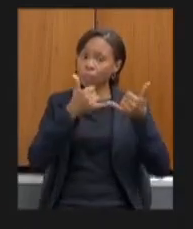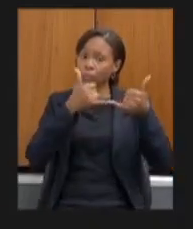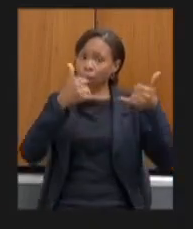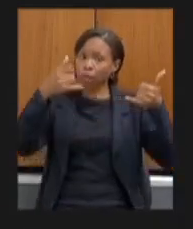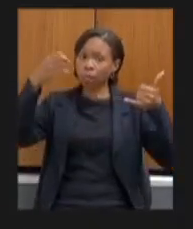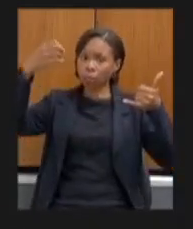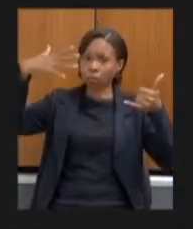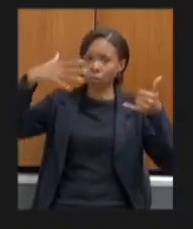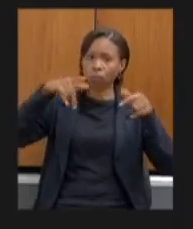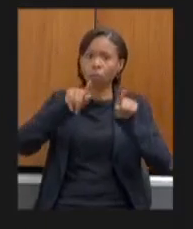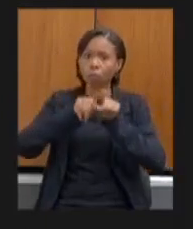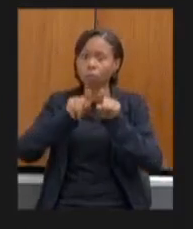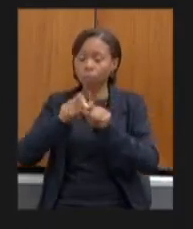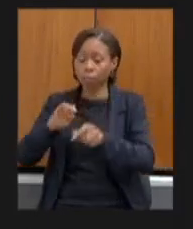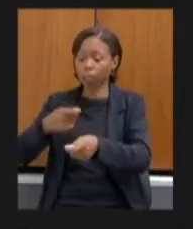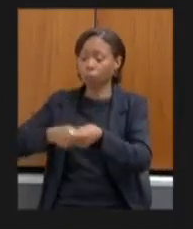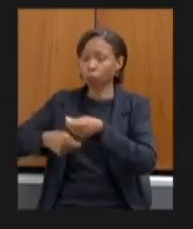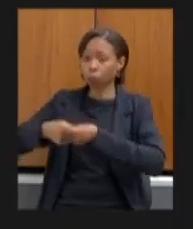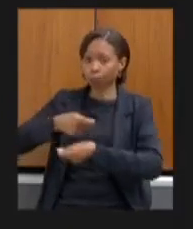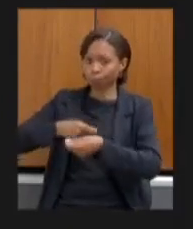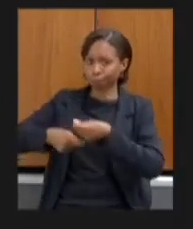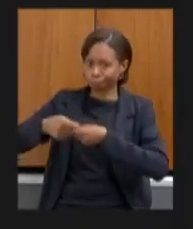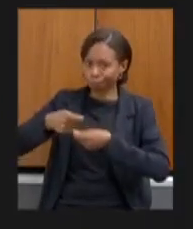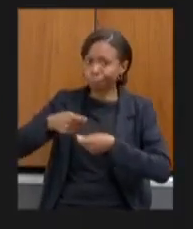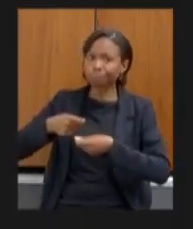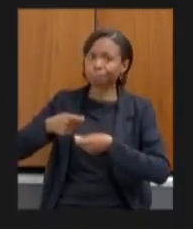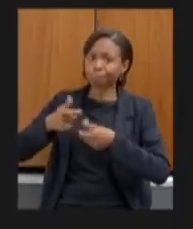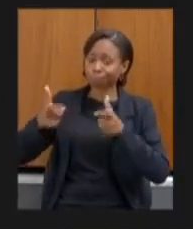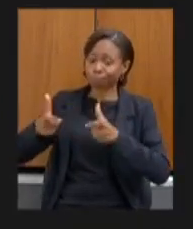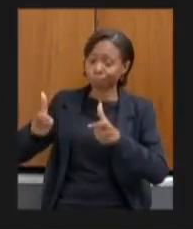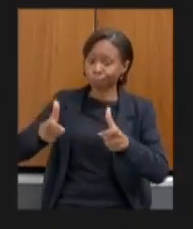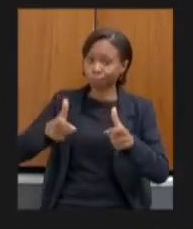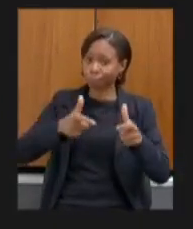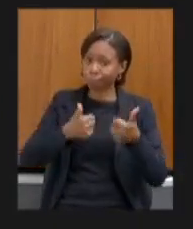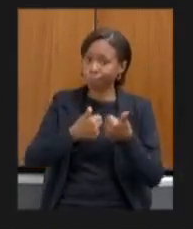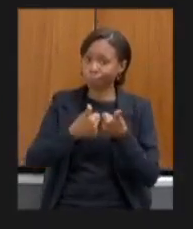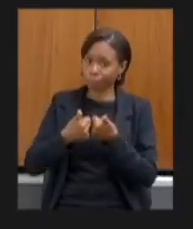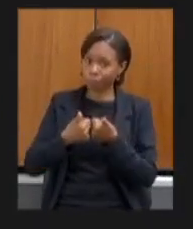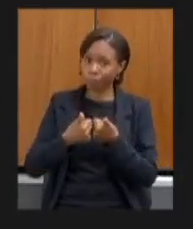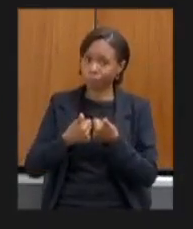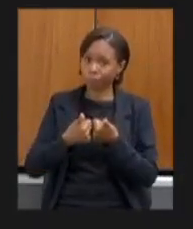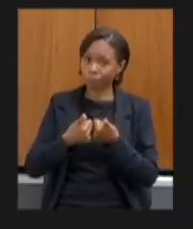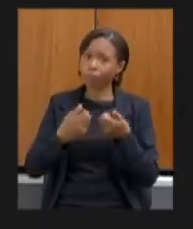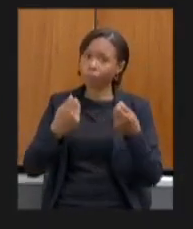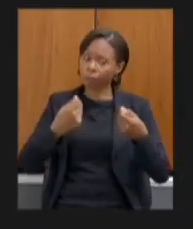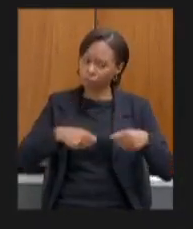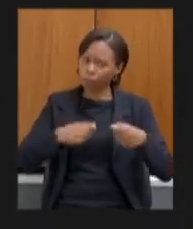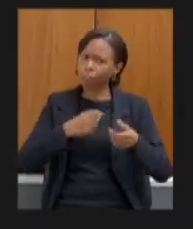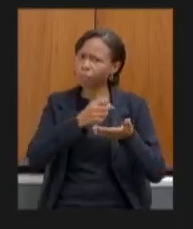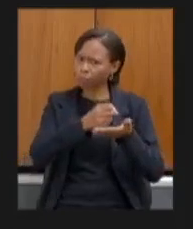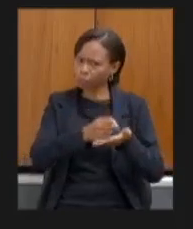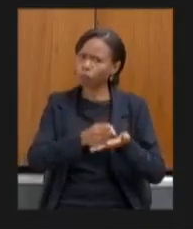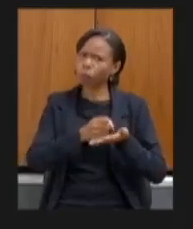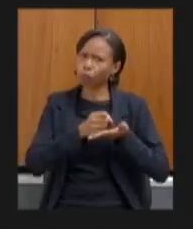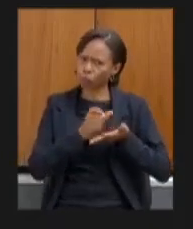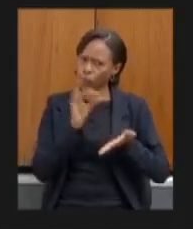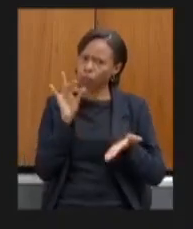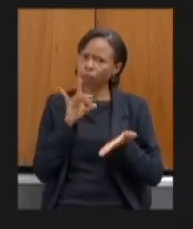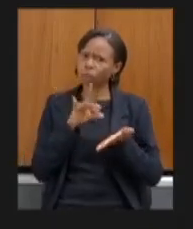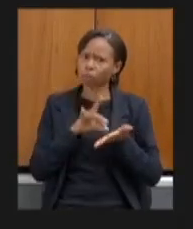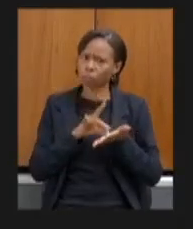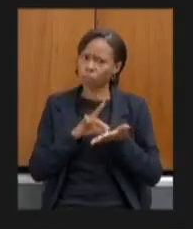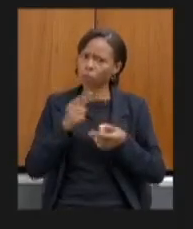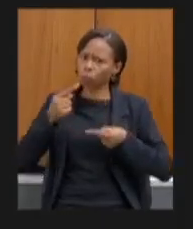a economia daqueles e daquelas que vivem ao entorno dela e nós estamos precisando de ajuda, secretário, ajuda de verdade, ajuda